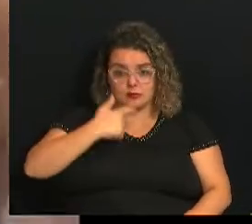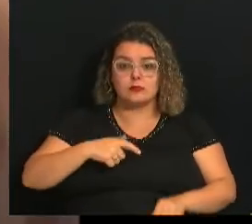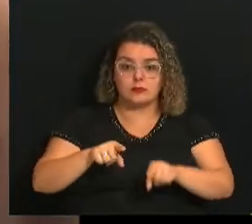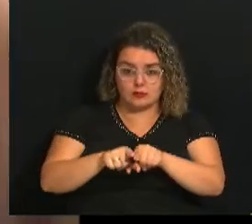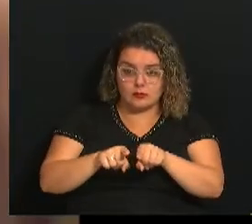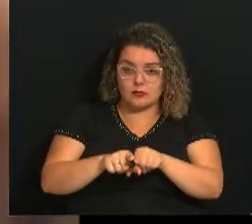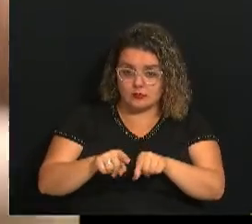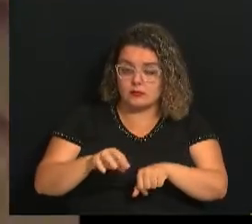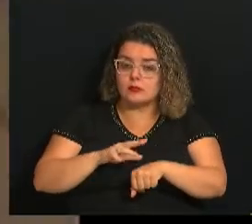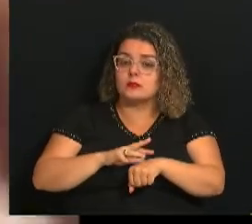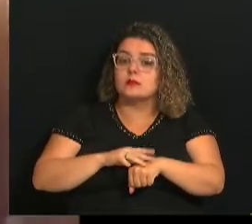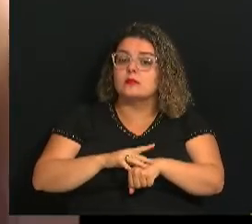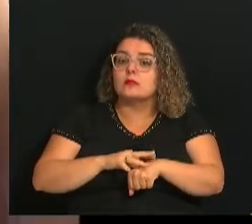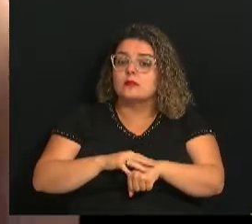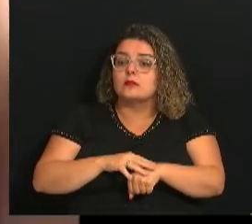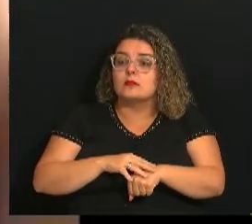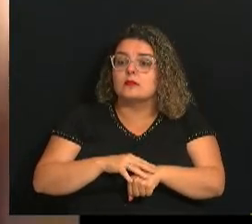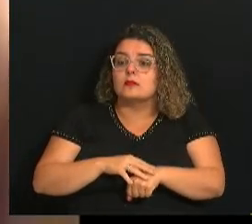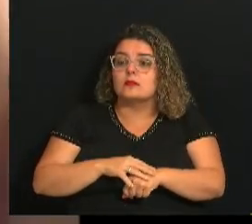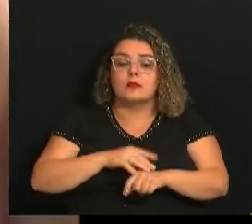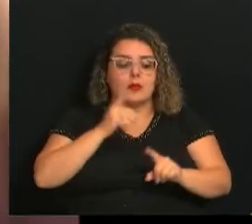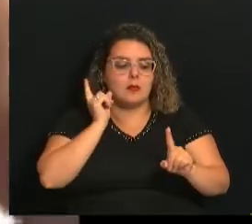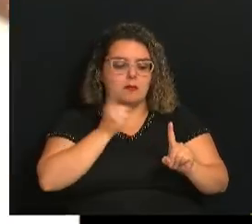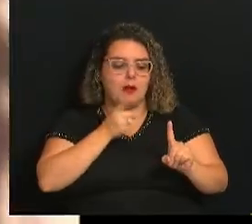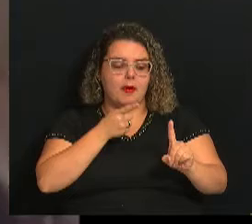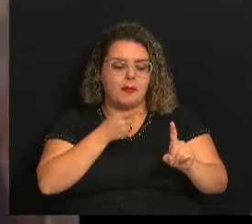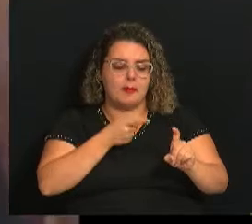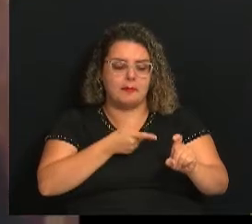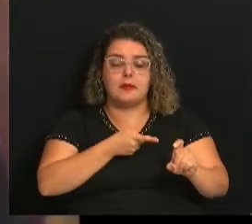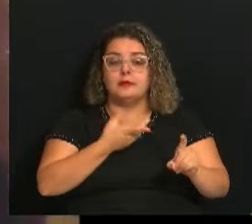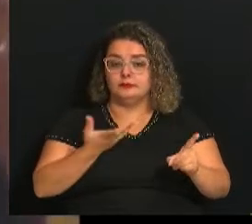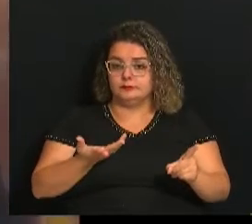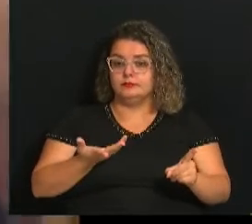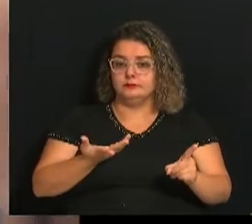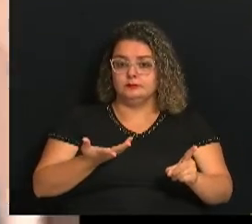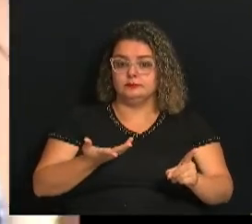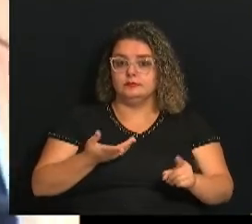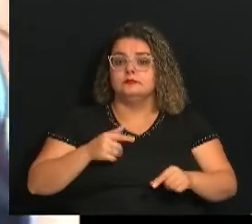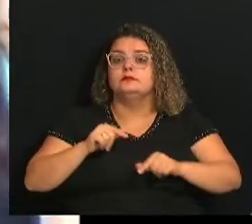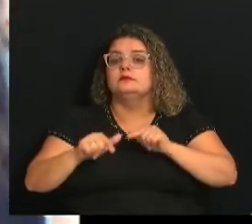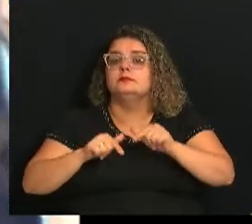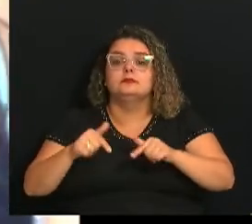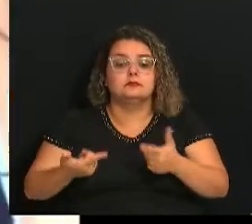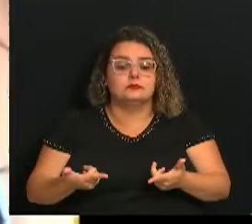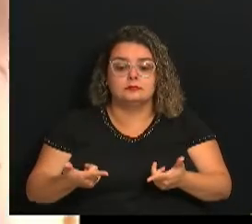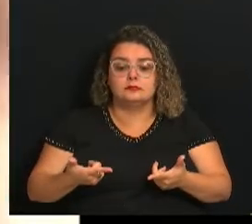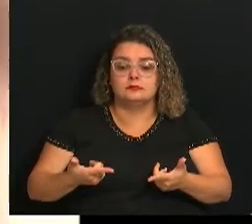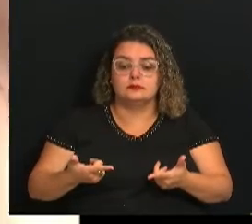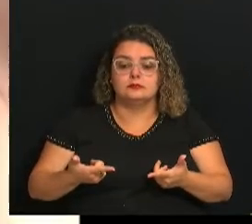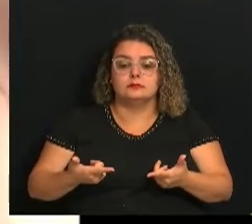adoeceram por assédio moral, por ter que trabalhar em condições